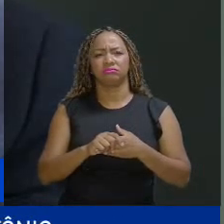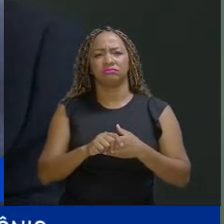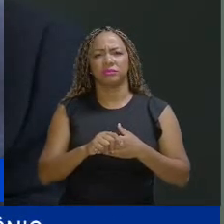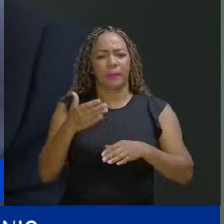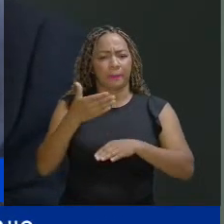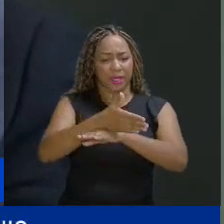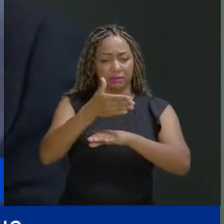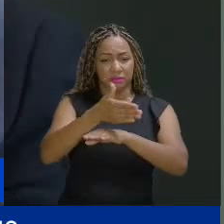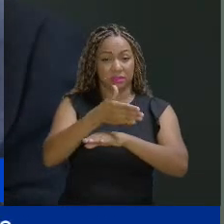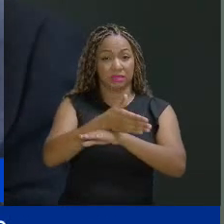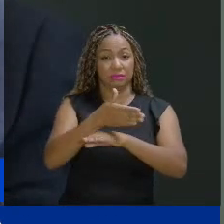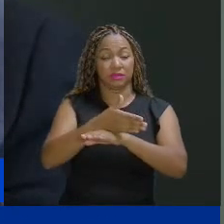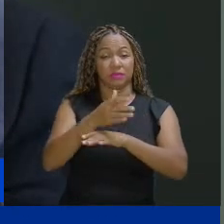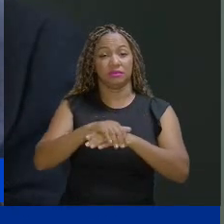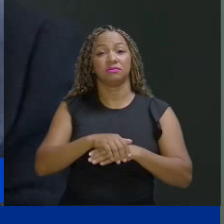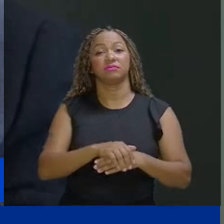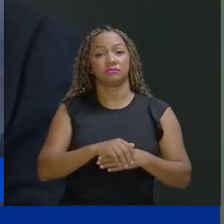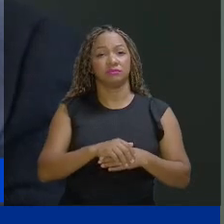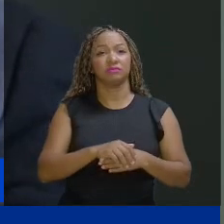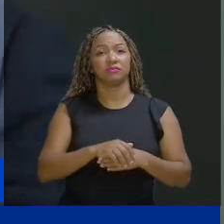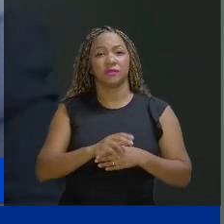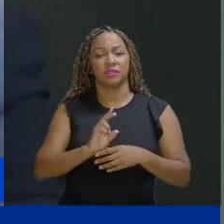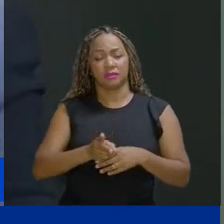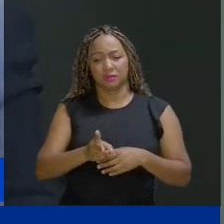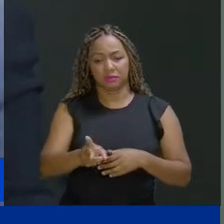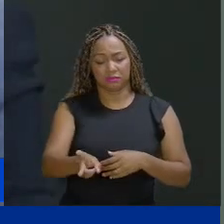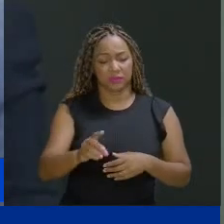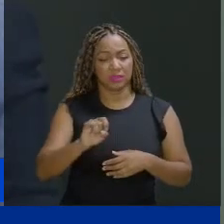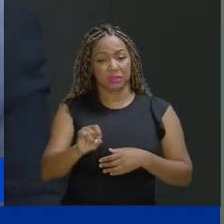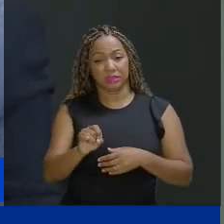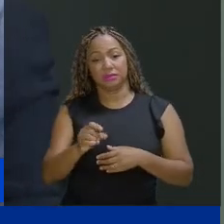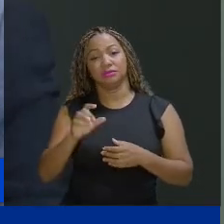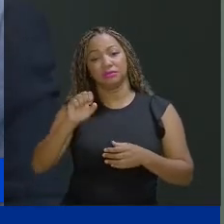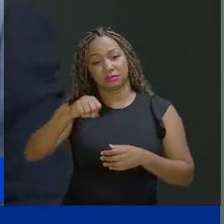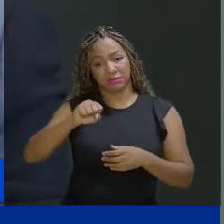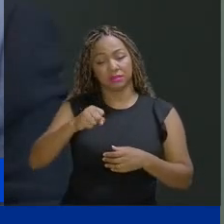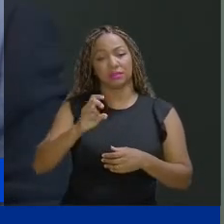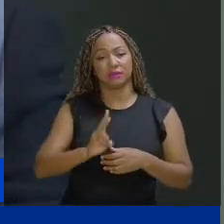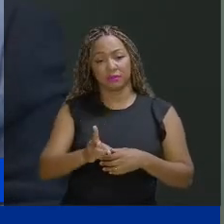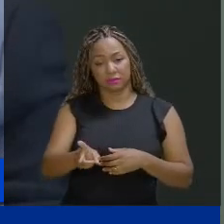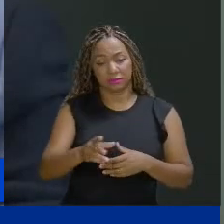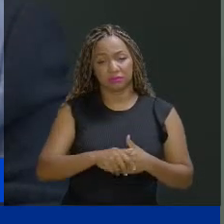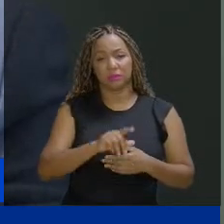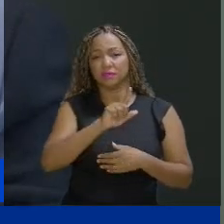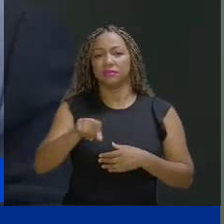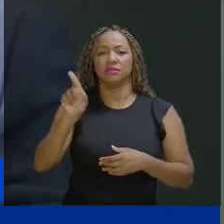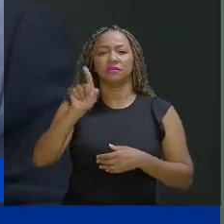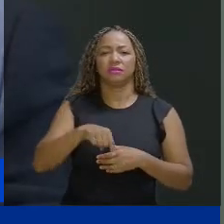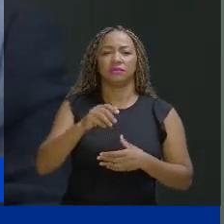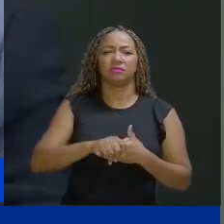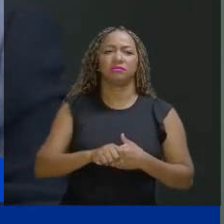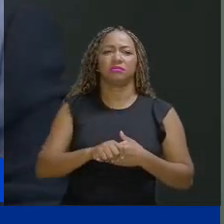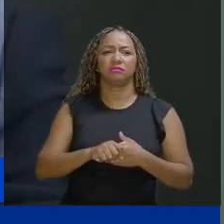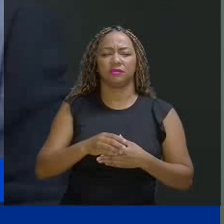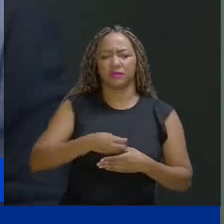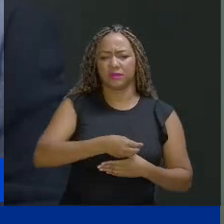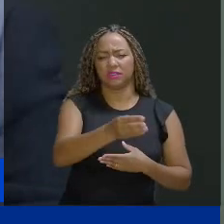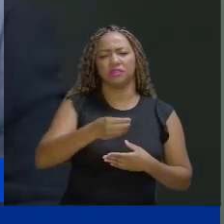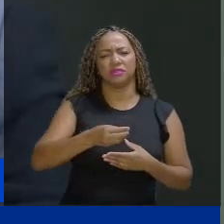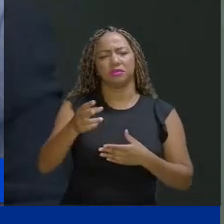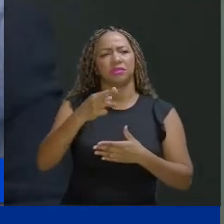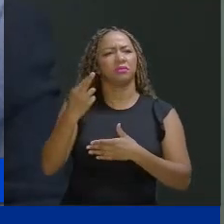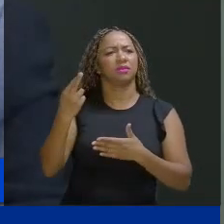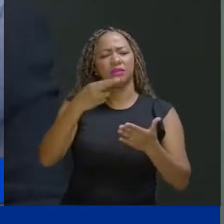situação. Porque se superarmos isso, vamos em frente, senão vai anular, vai ter que redistribuir para a